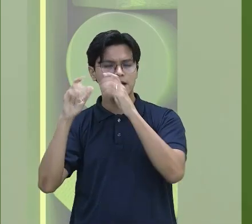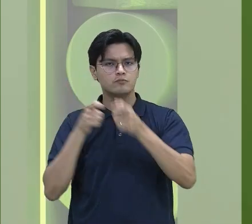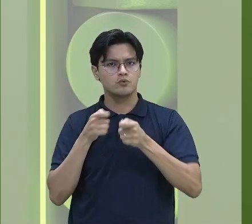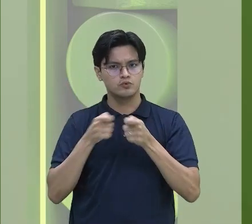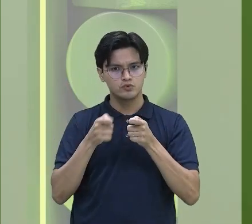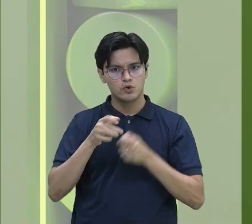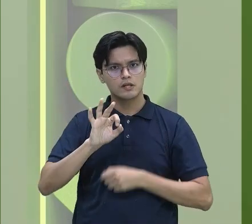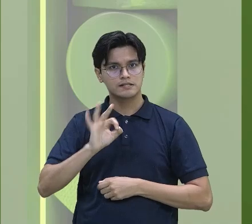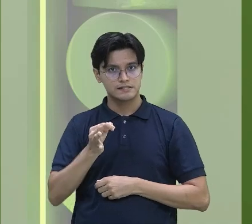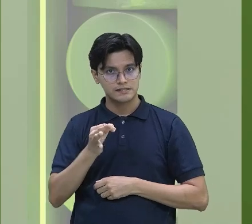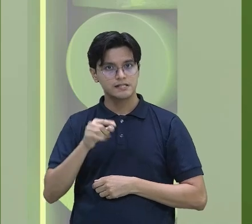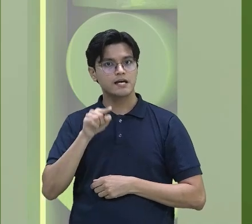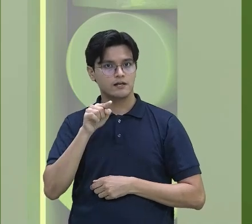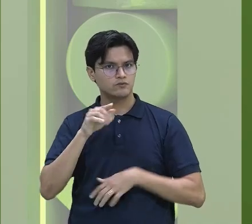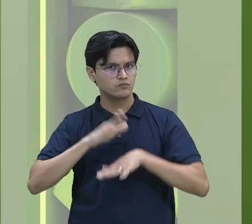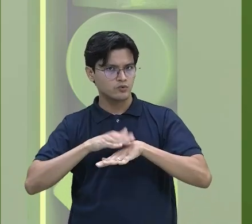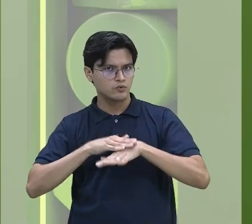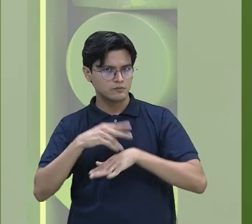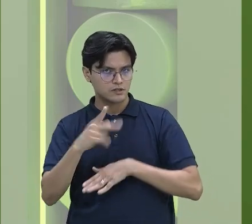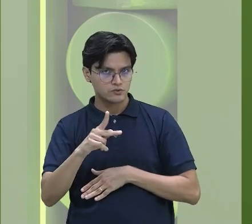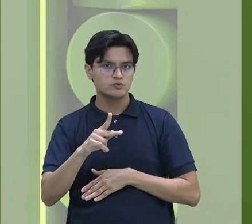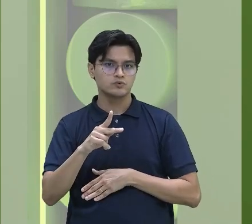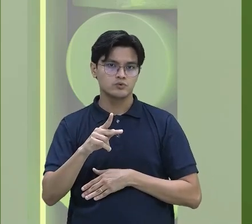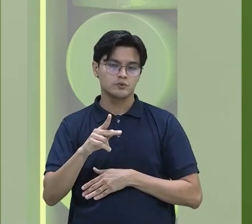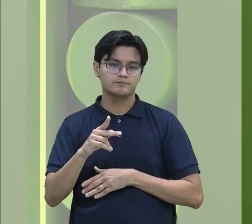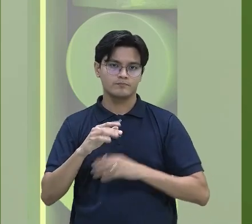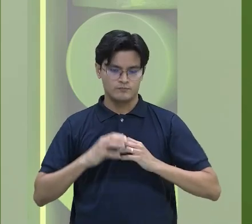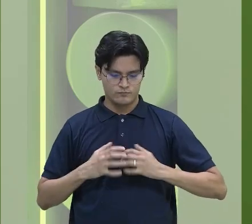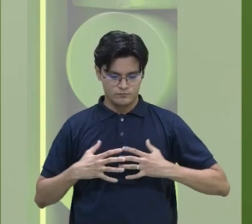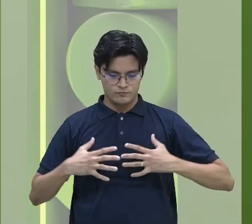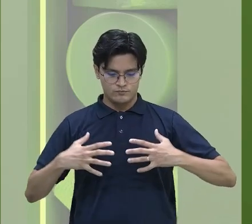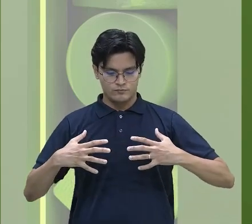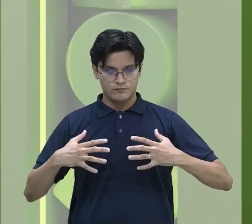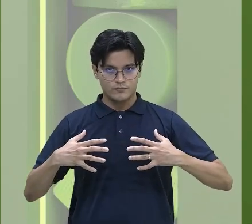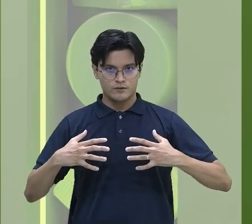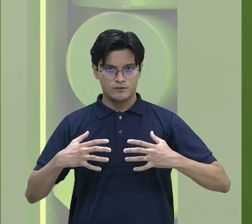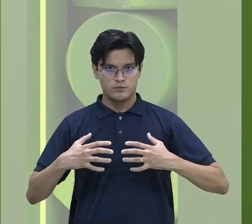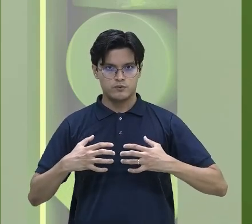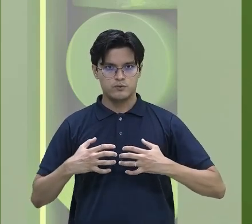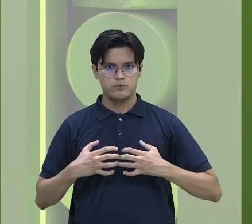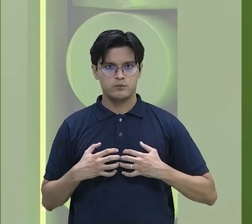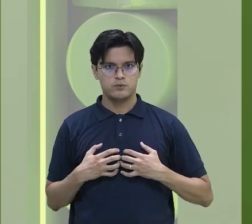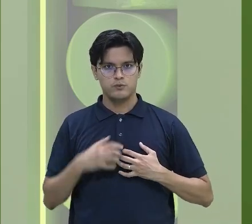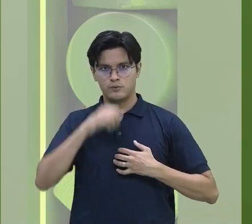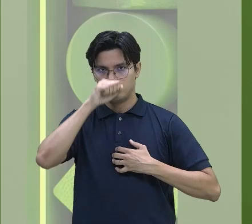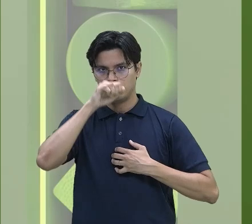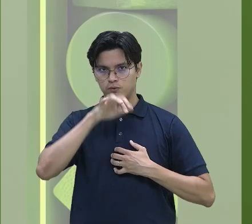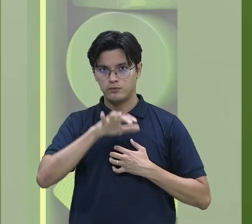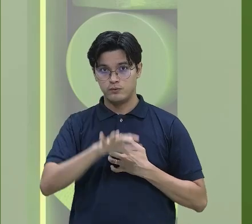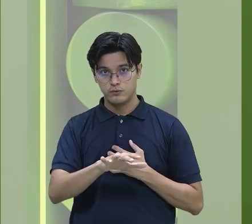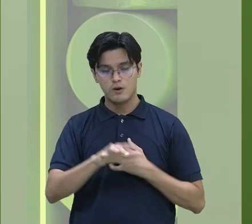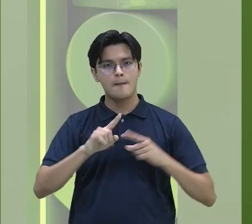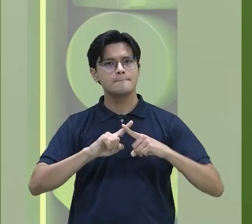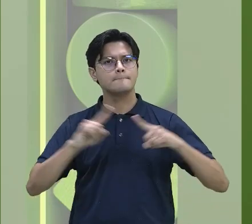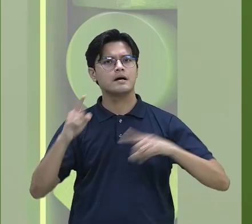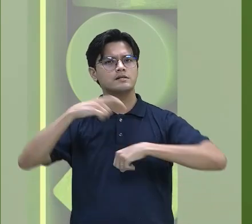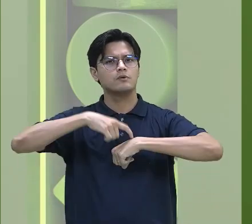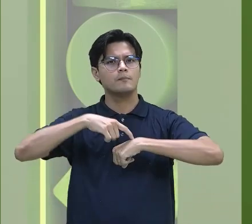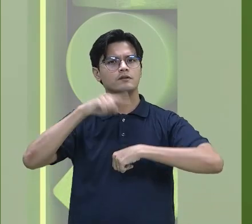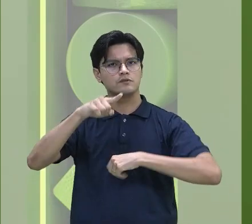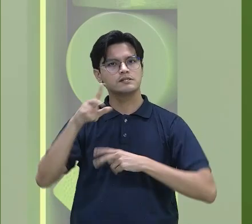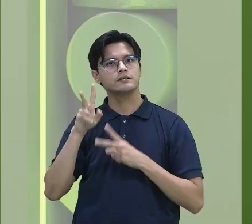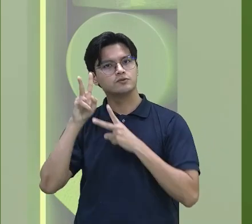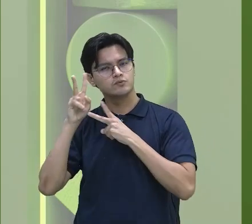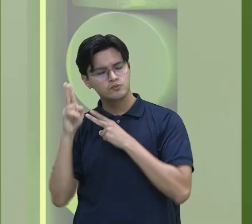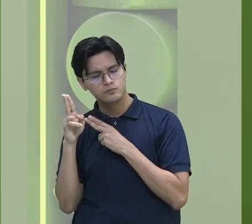mantém o seu pulmão cheio e esvazia ele conforme o comando, mas quando você está dormindo, você não manda